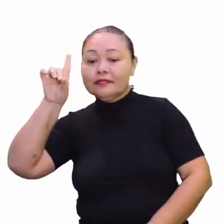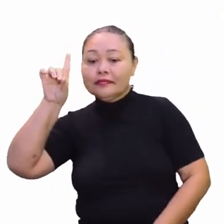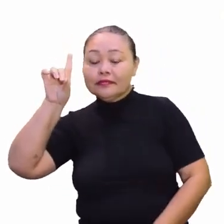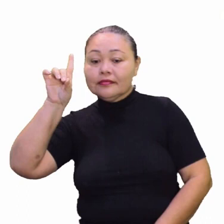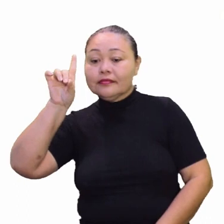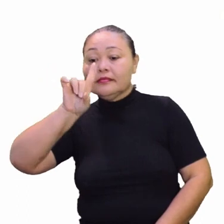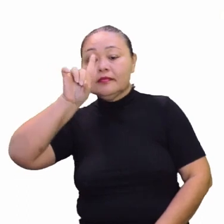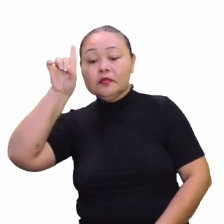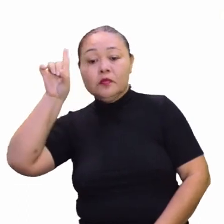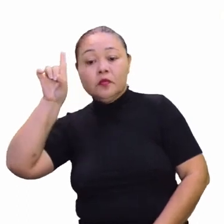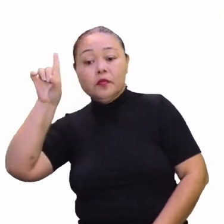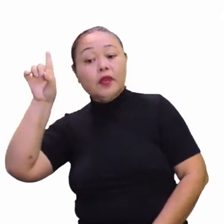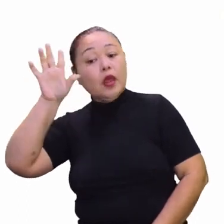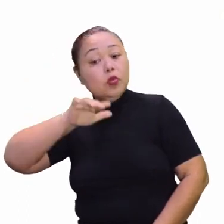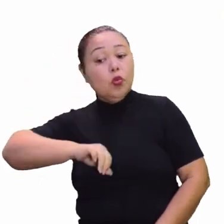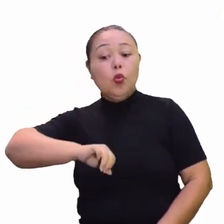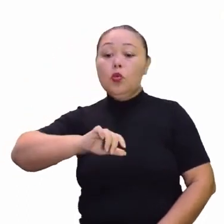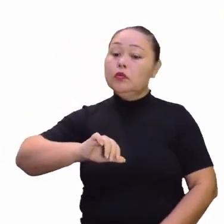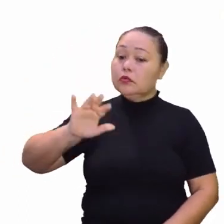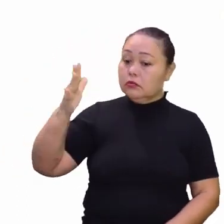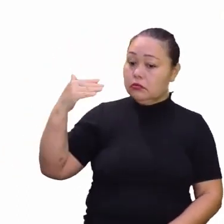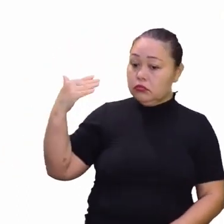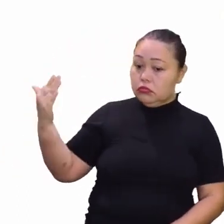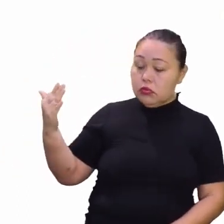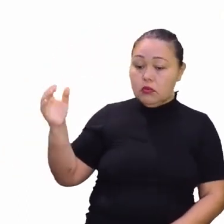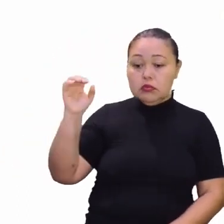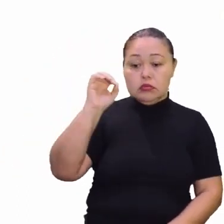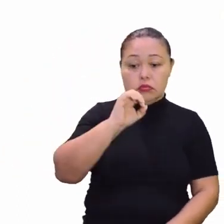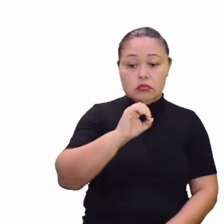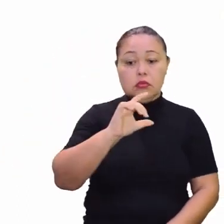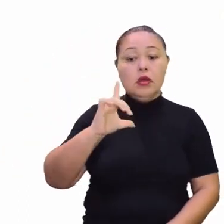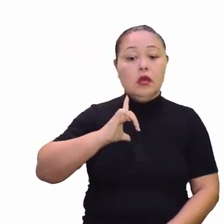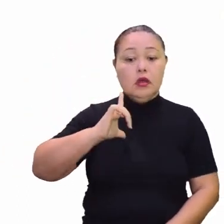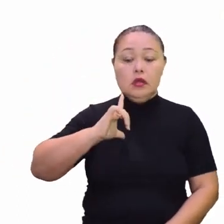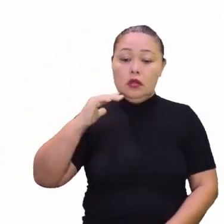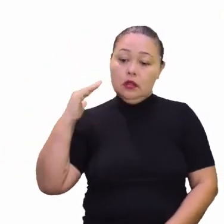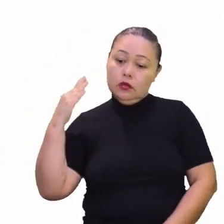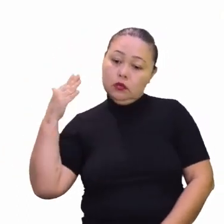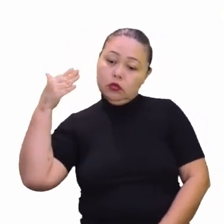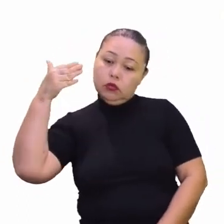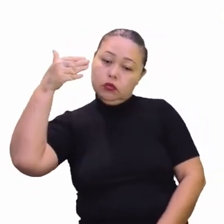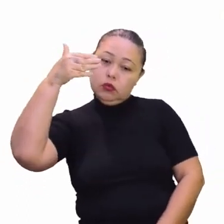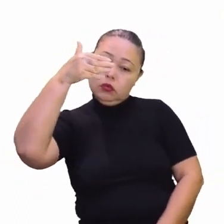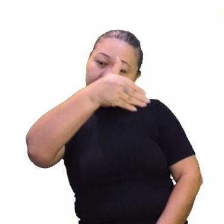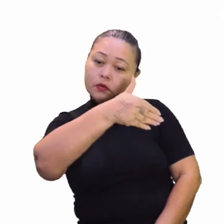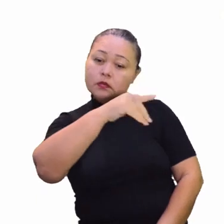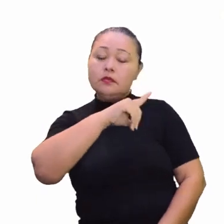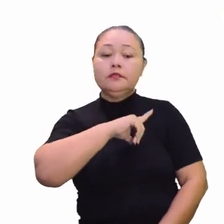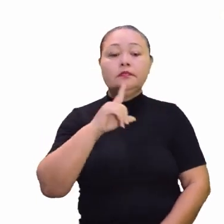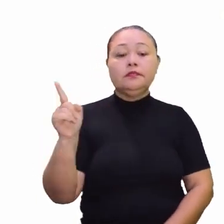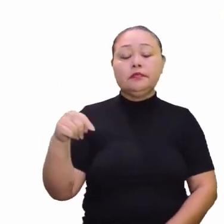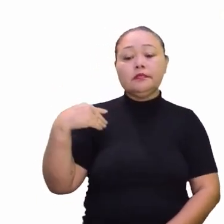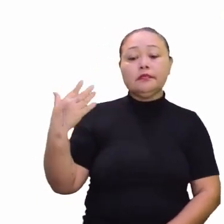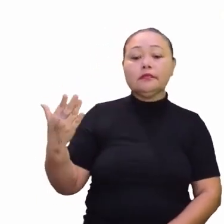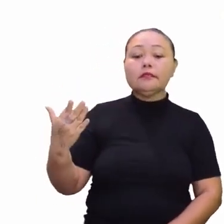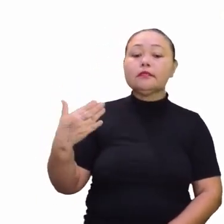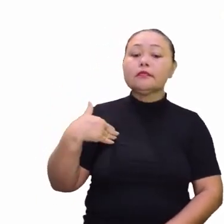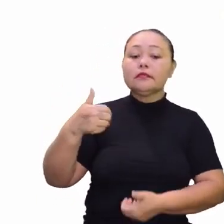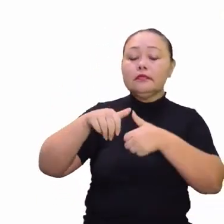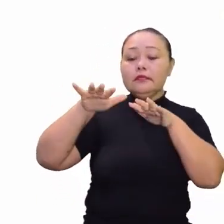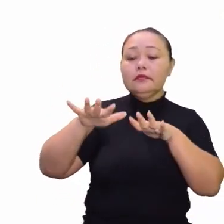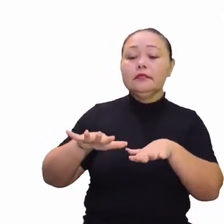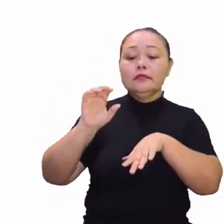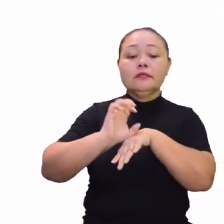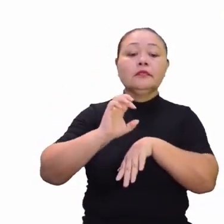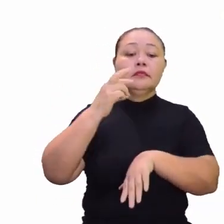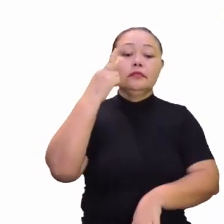Nordeste, saiu de leste para oeste, atravessaram o Brasil no sentido horizontal, de ponta a ponta, né? E aí se estabeleceram